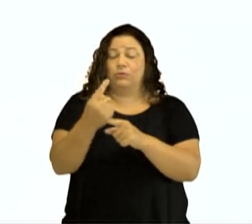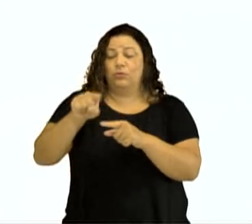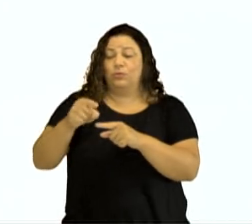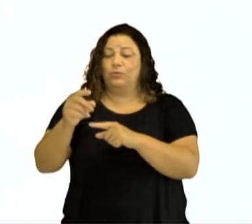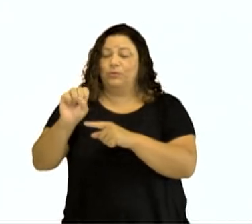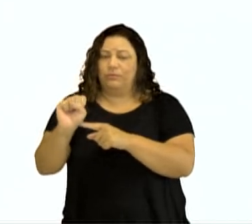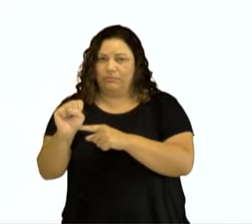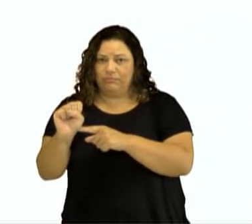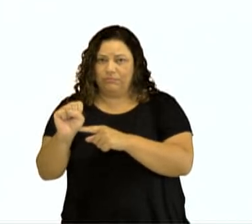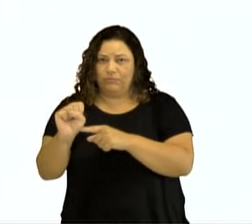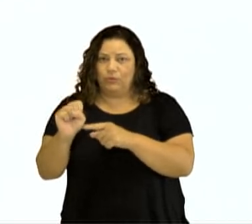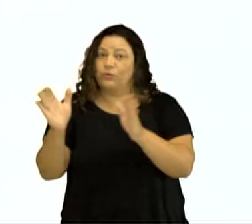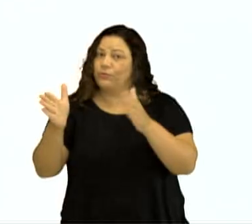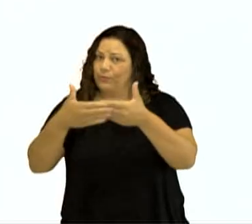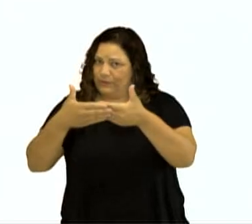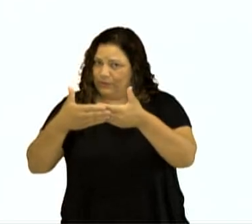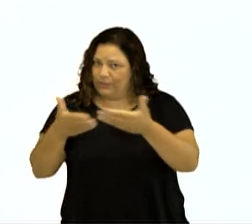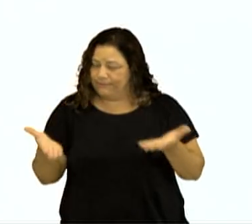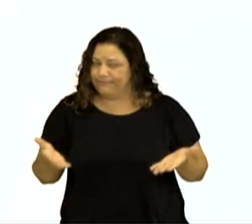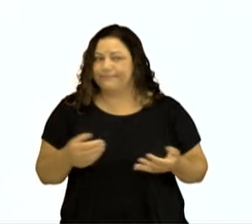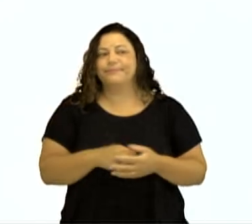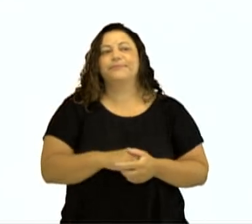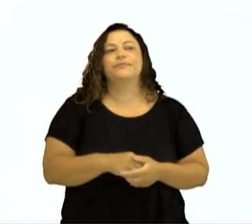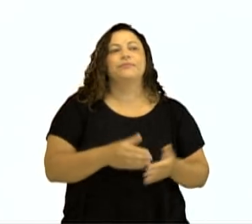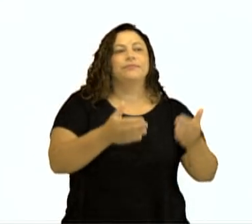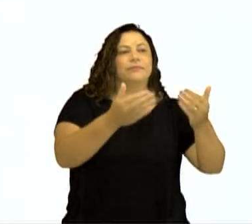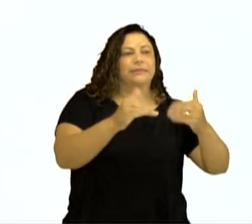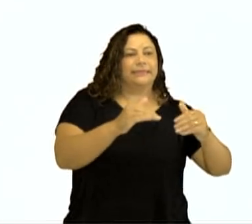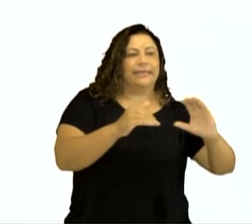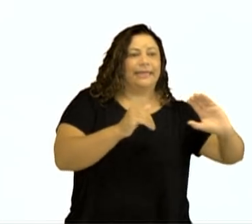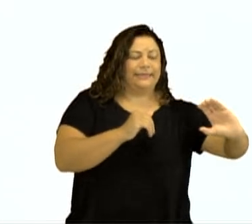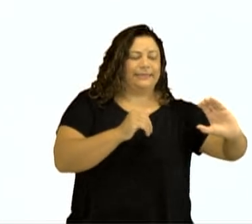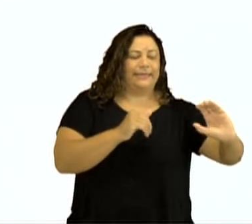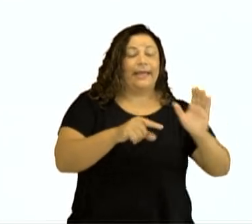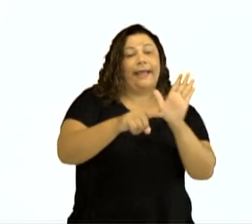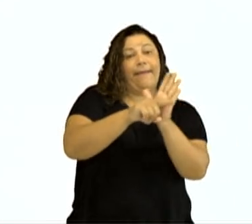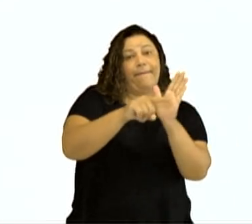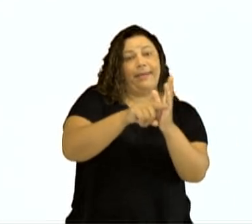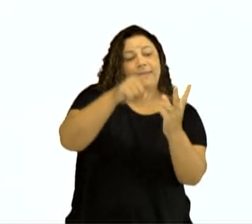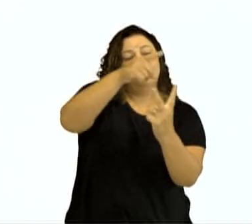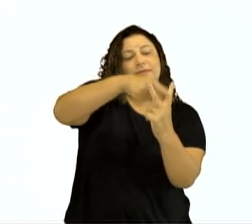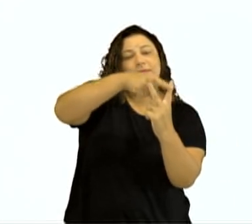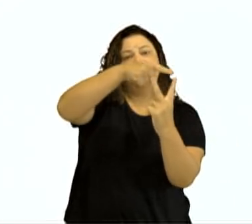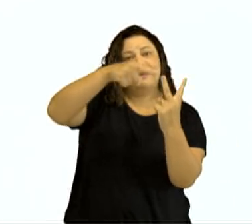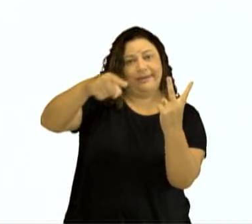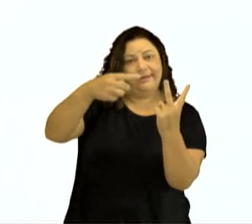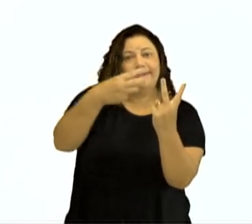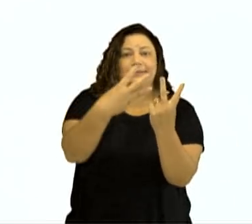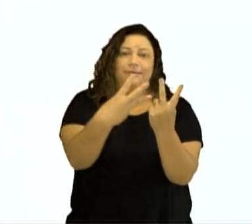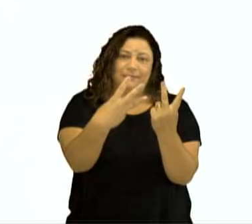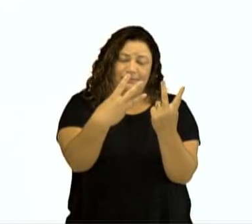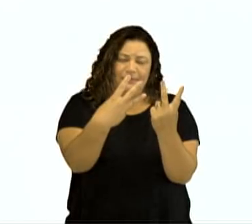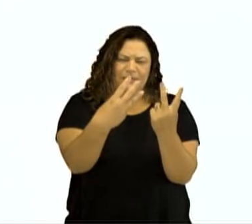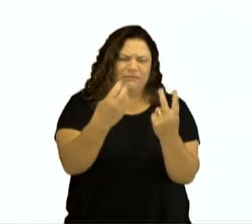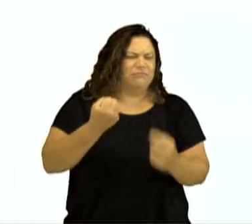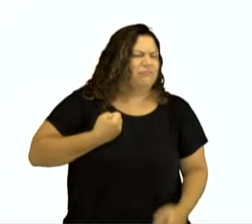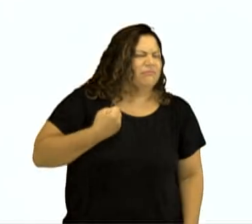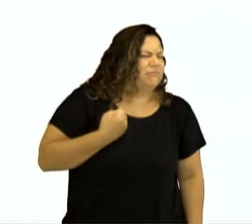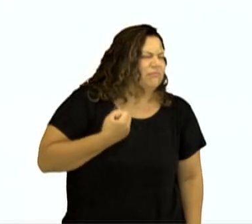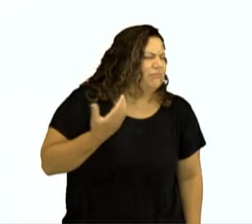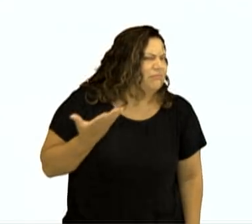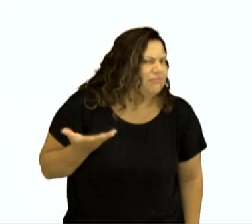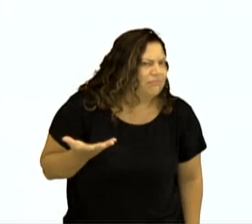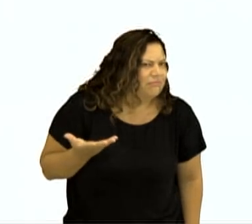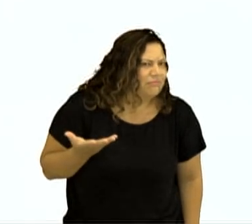até o 8, fechado também nas duas extremidades? E a letra C, menos a raiz quadrada de 3, que tipo de número é esse,